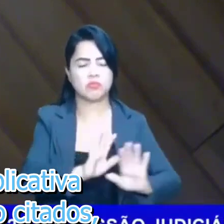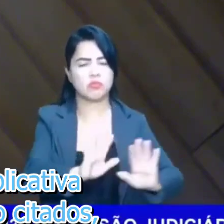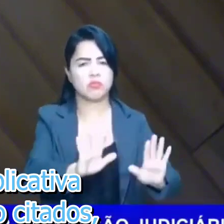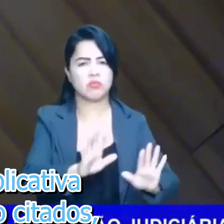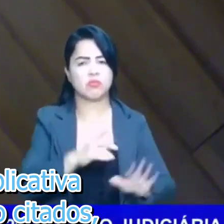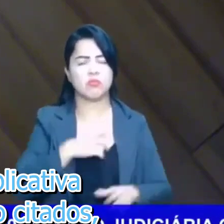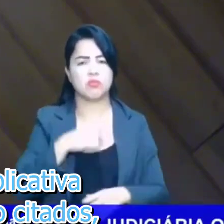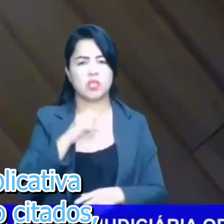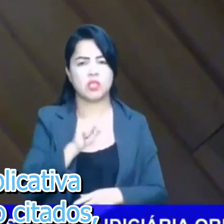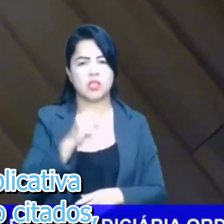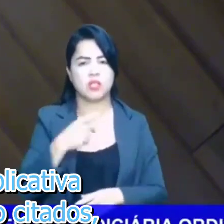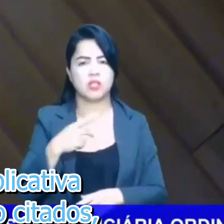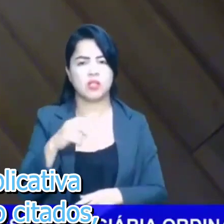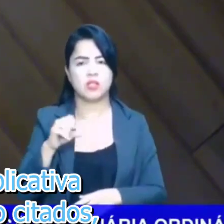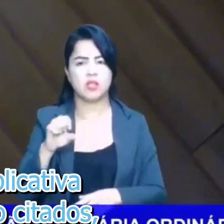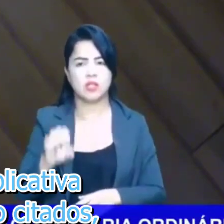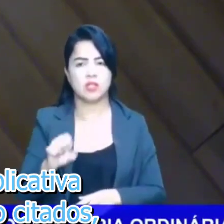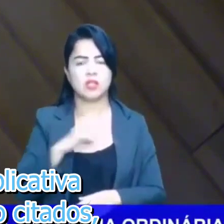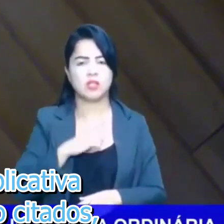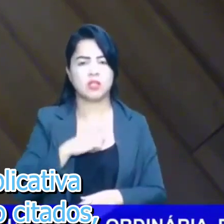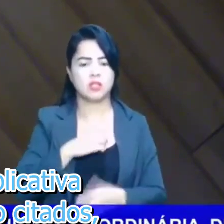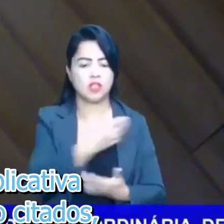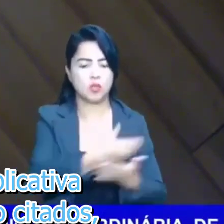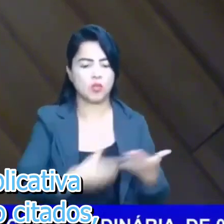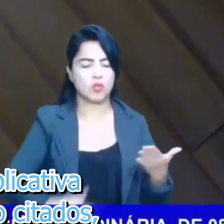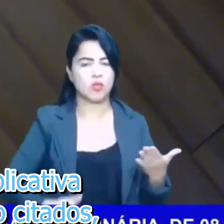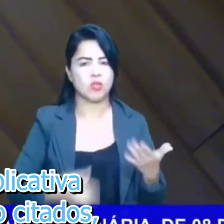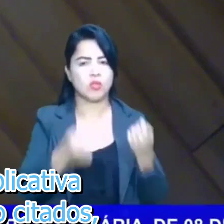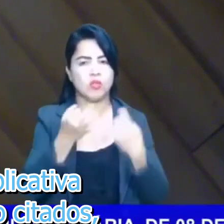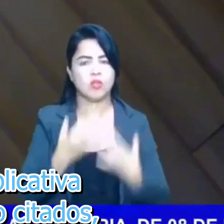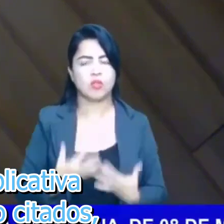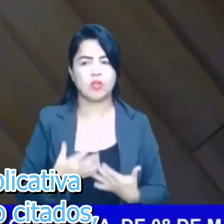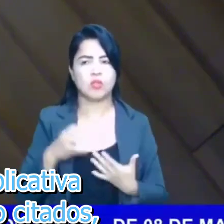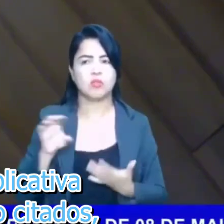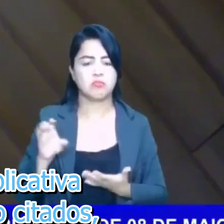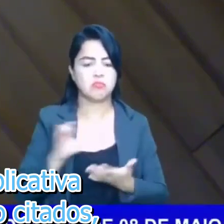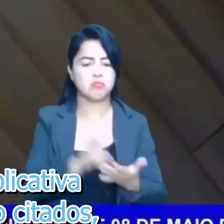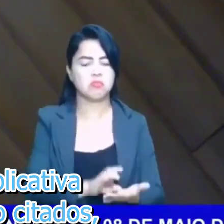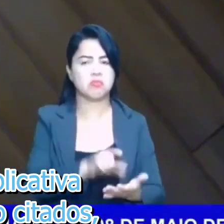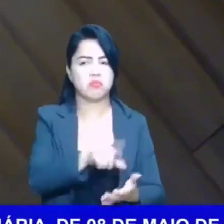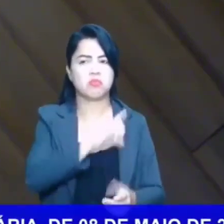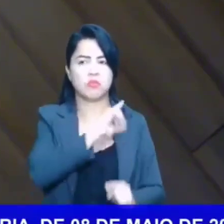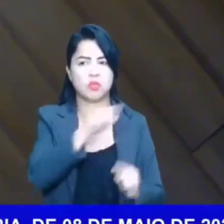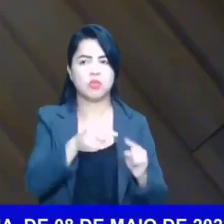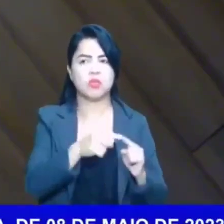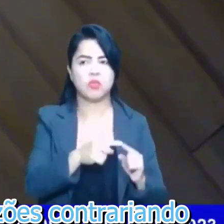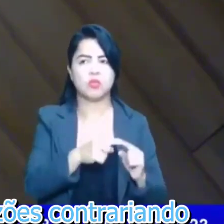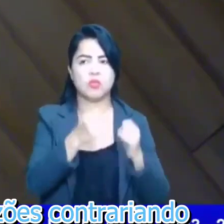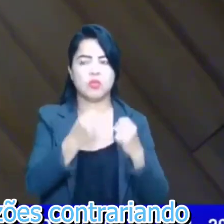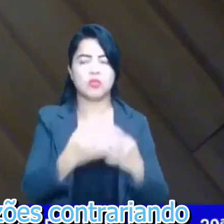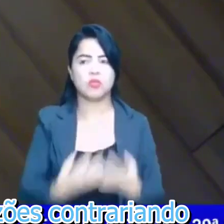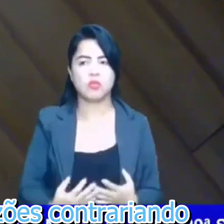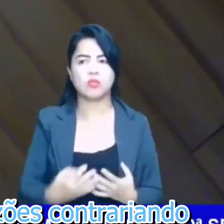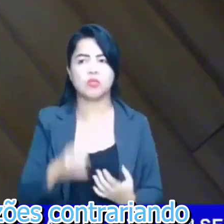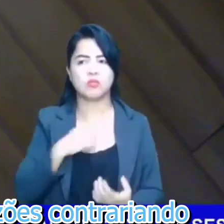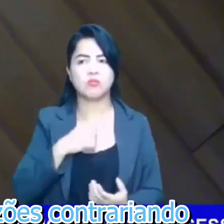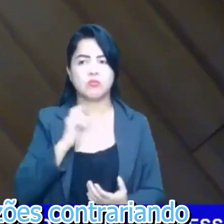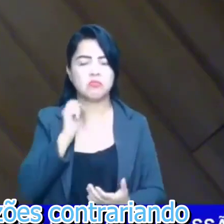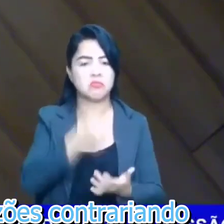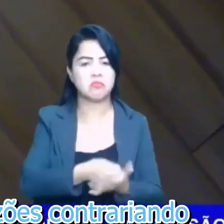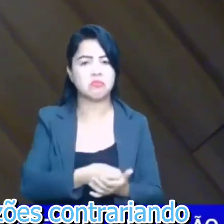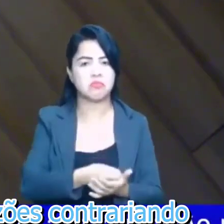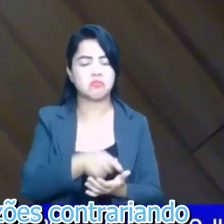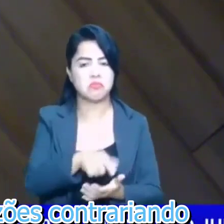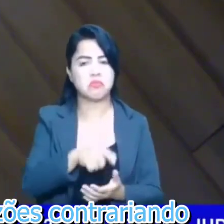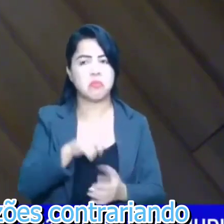no SPCE, basta fazer a nota explicativa que a referida despesa foram pagas com base no artigo citado e foram custeadas, em verdade,